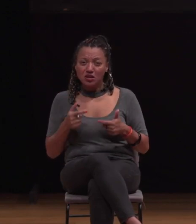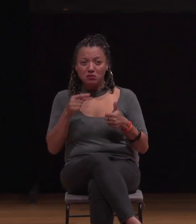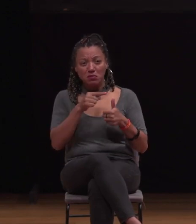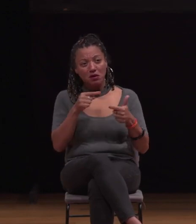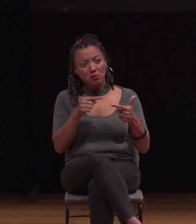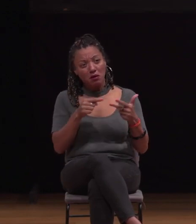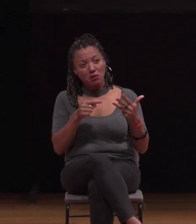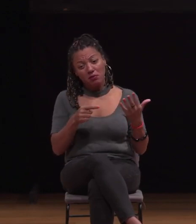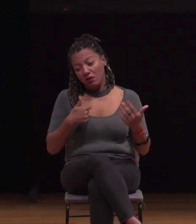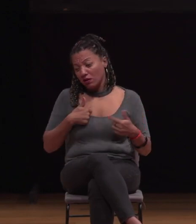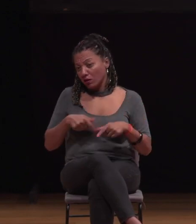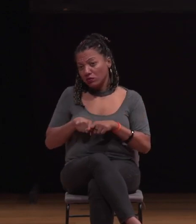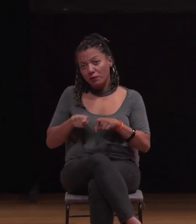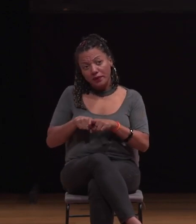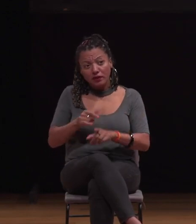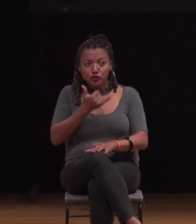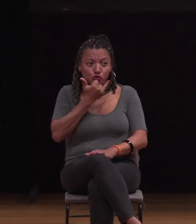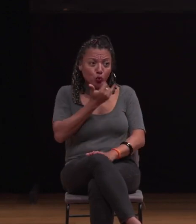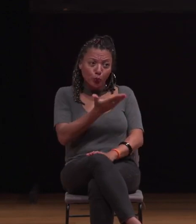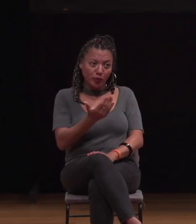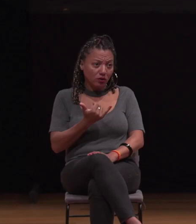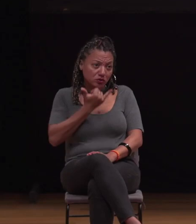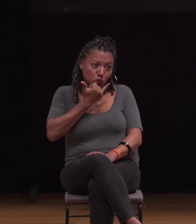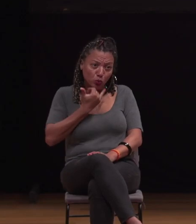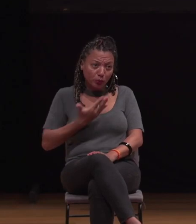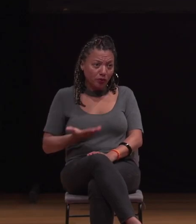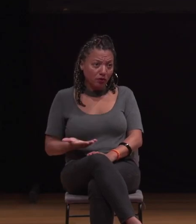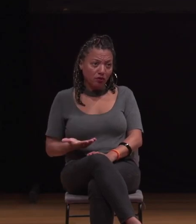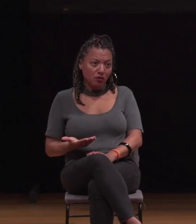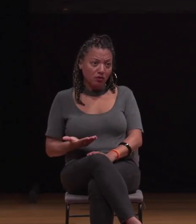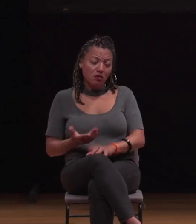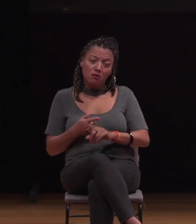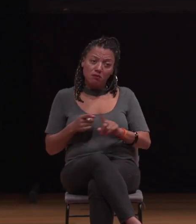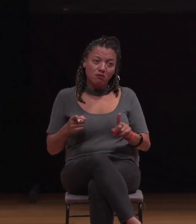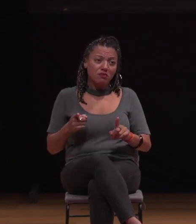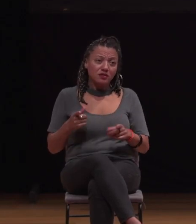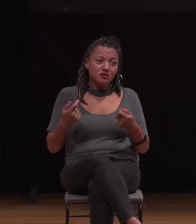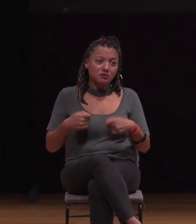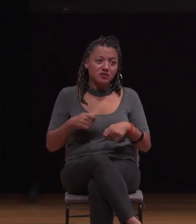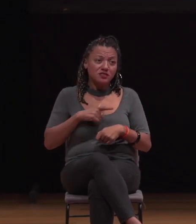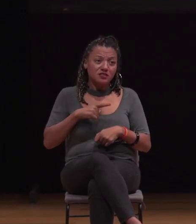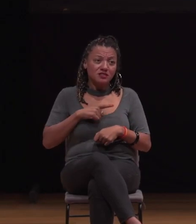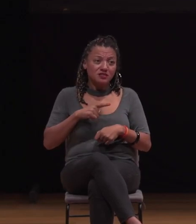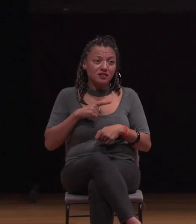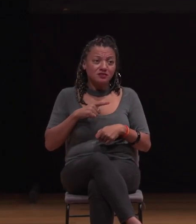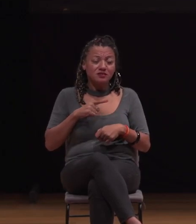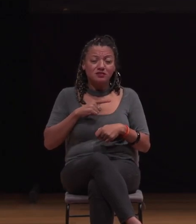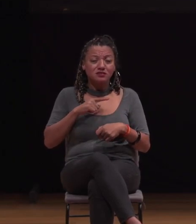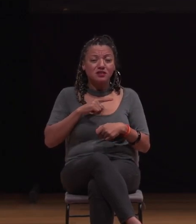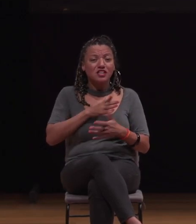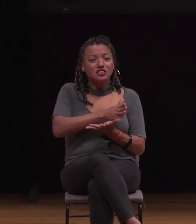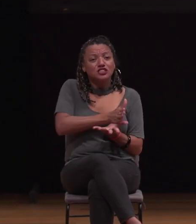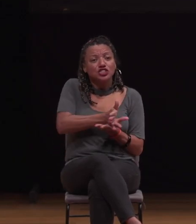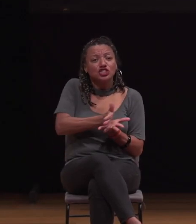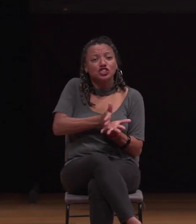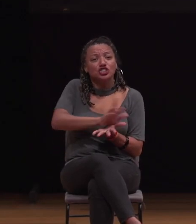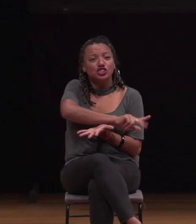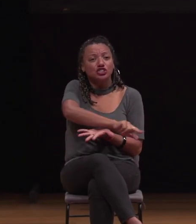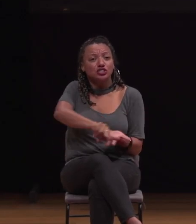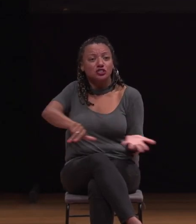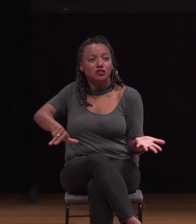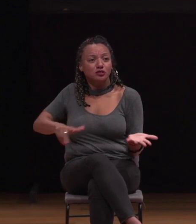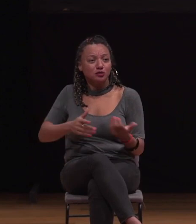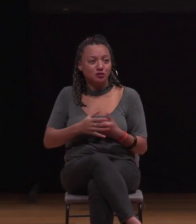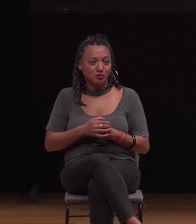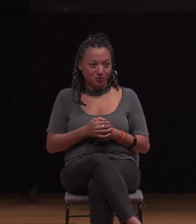também. Desculpa. Mas, assim, tem que ter lugar para todo mundo fazer alguma coisa. Você quer abraçar a árvore com um monte de gente, vai e